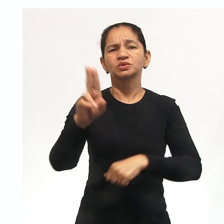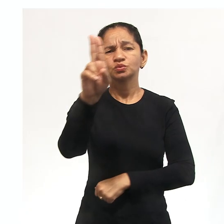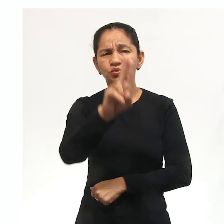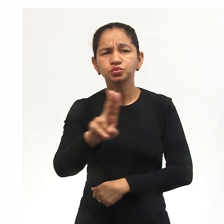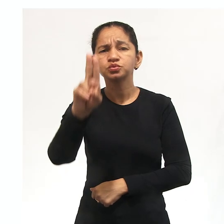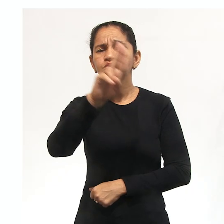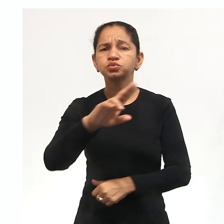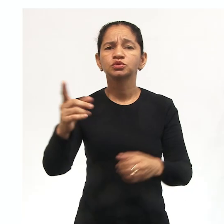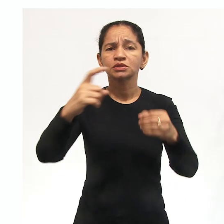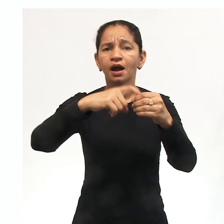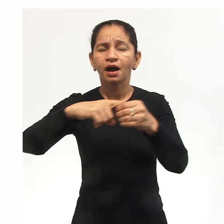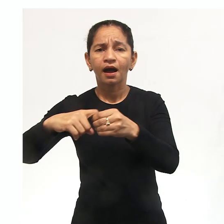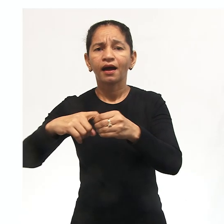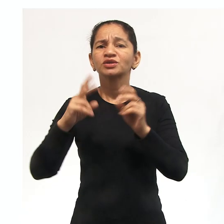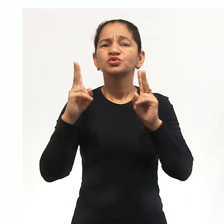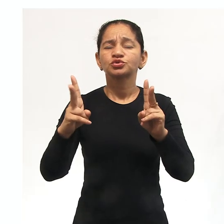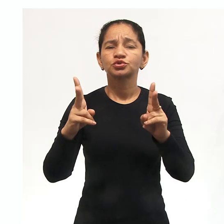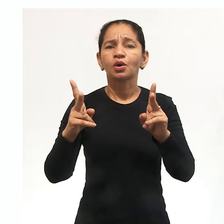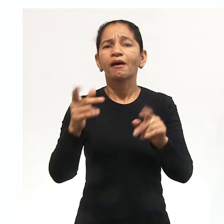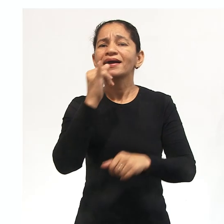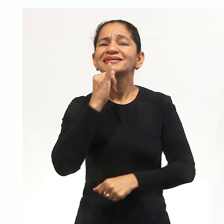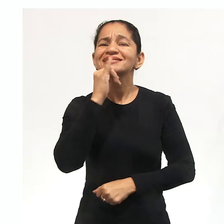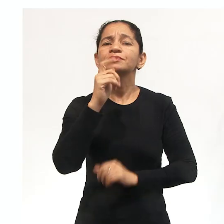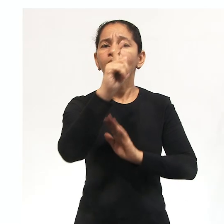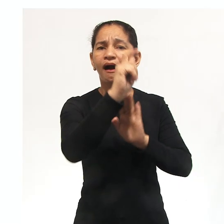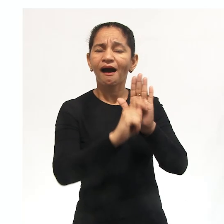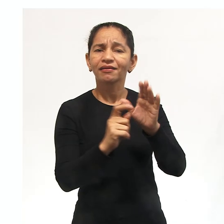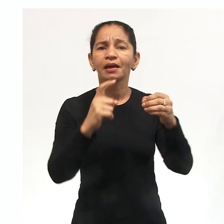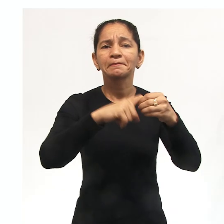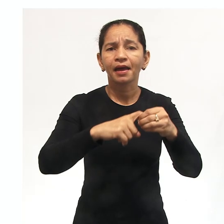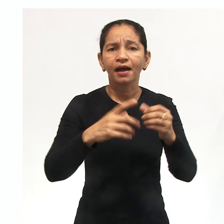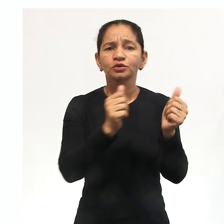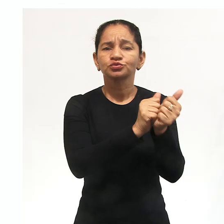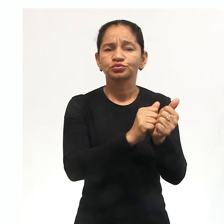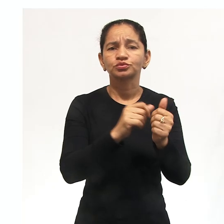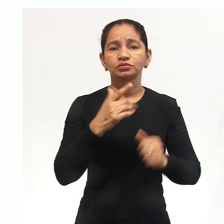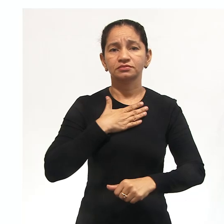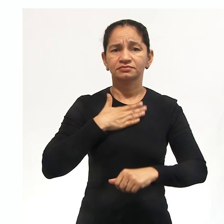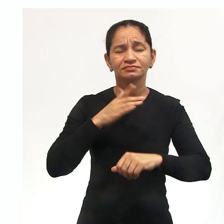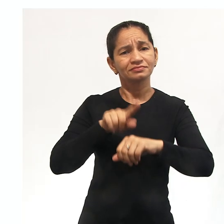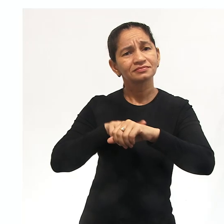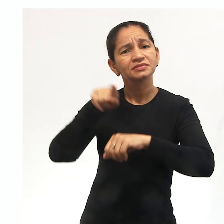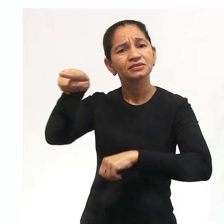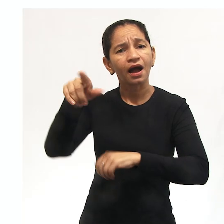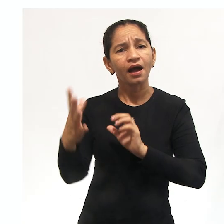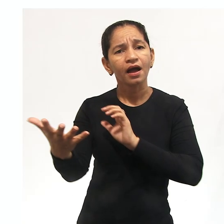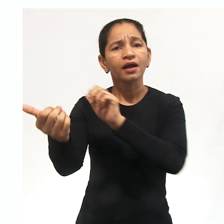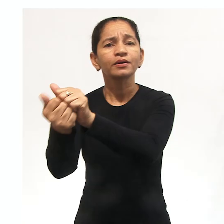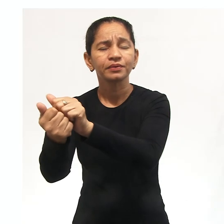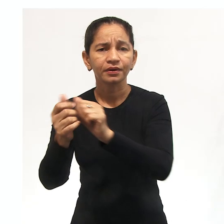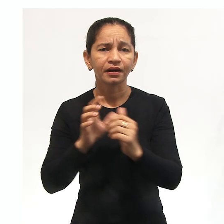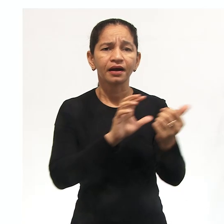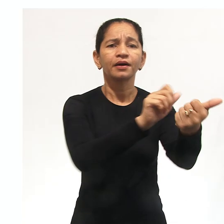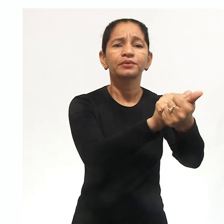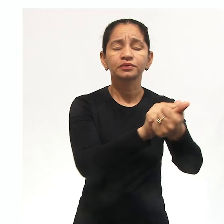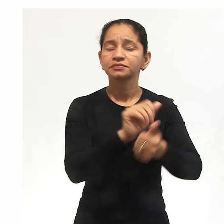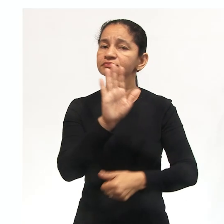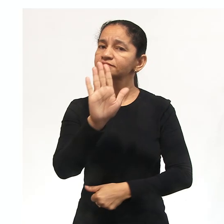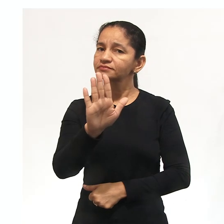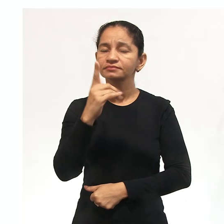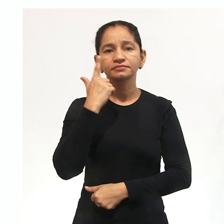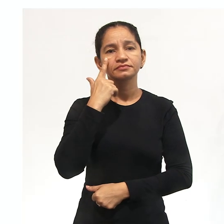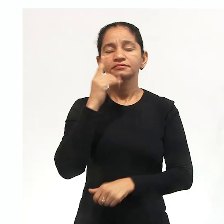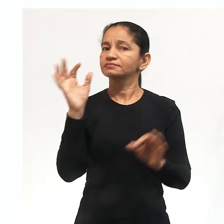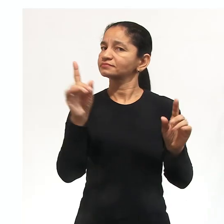indiscriminado e desvirtuar a licitação, apenas aderindo àquelas atas, né? E por último, se não